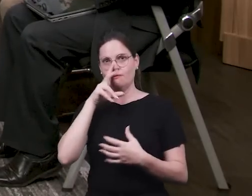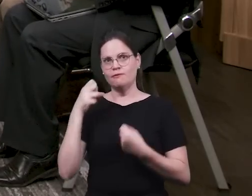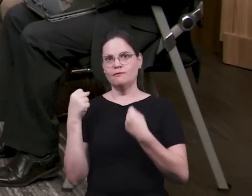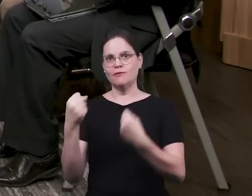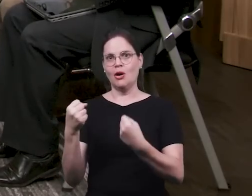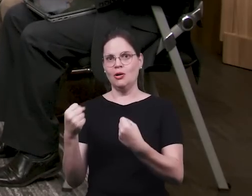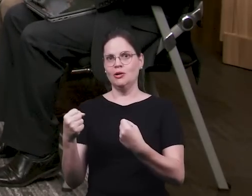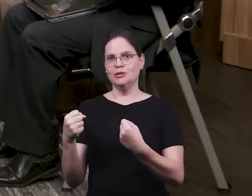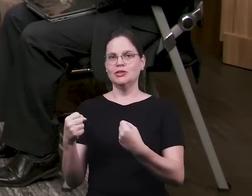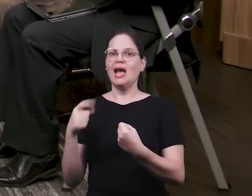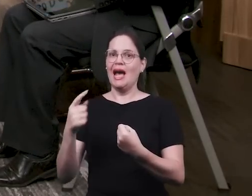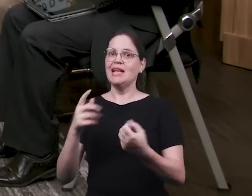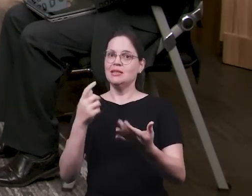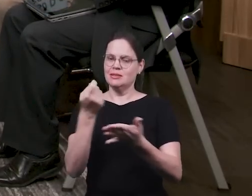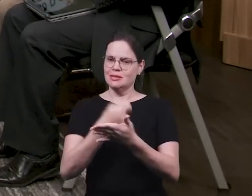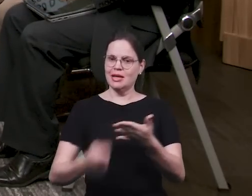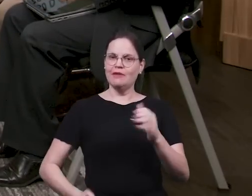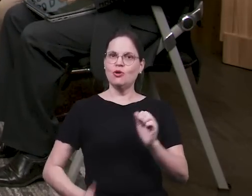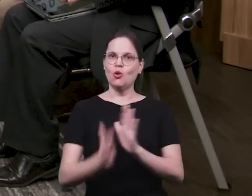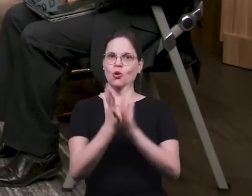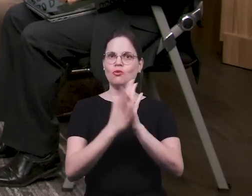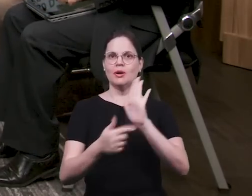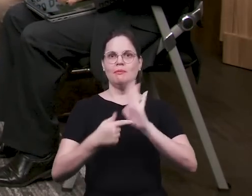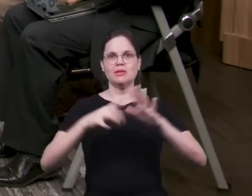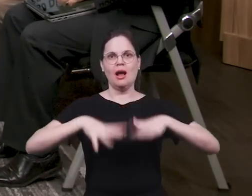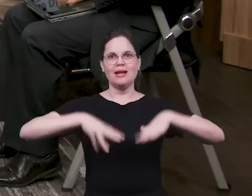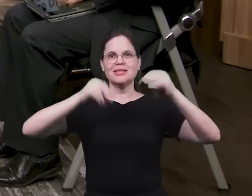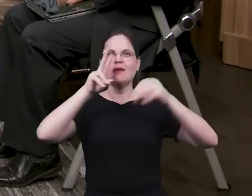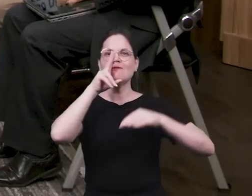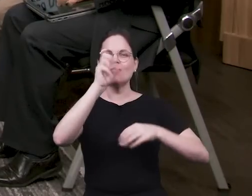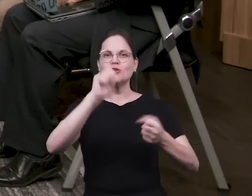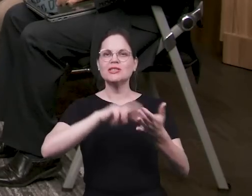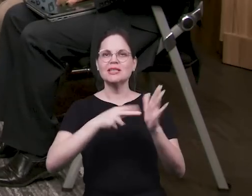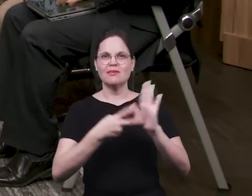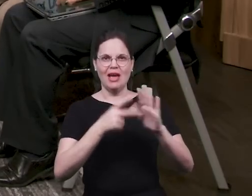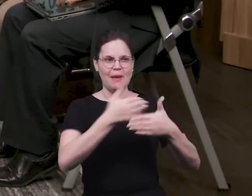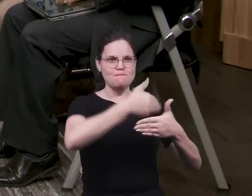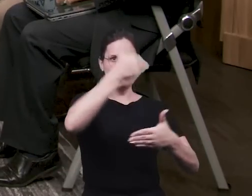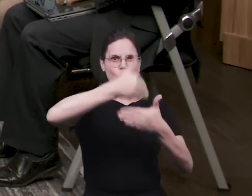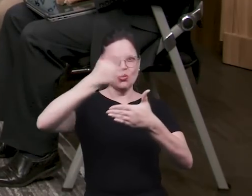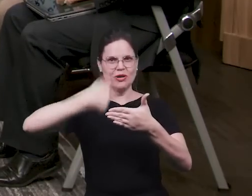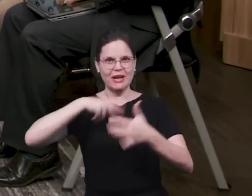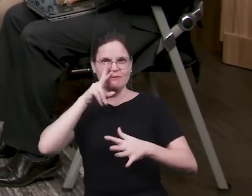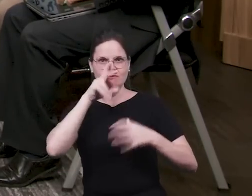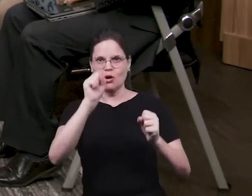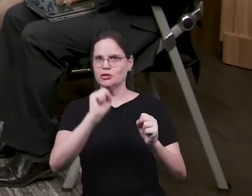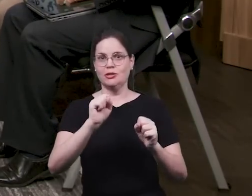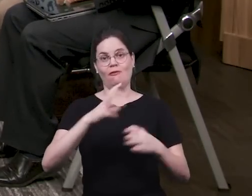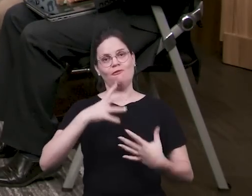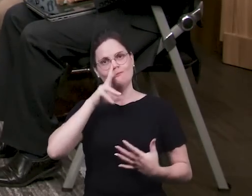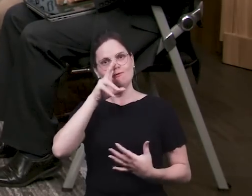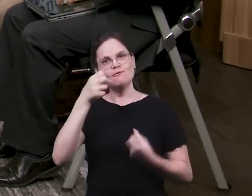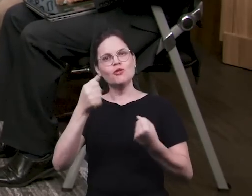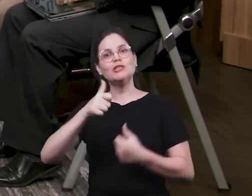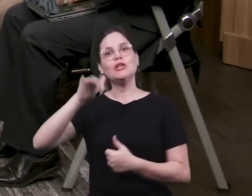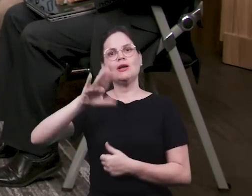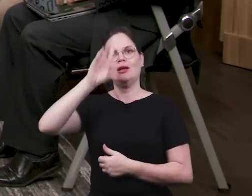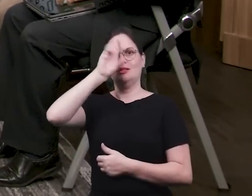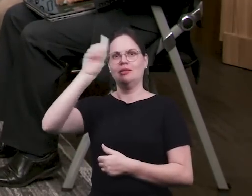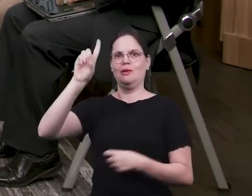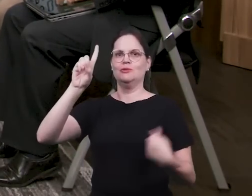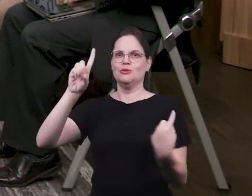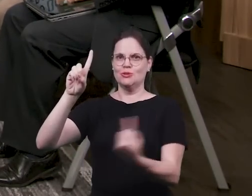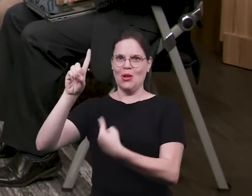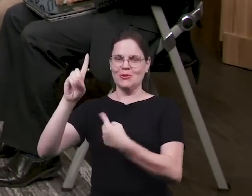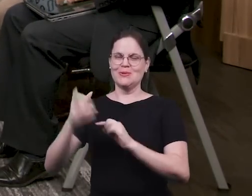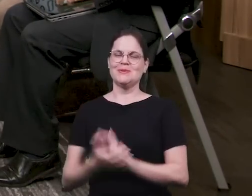Fortaleza Forte é o nosso Deus. Glória Glória a Jesus. Glória a Deus. Muito bem. Eu vou ler um texto que fala, né, que trata da carta